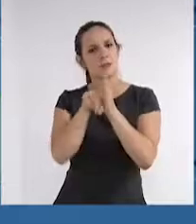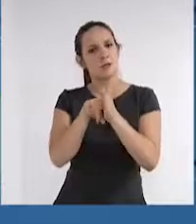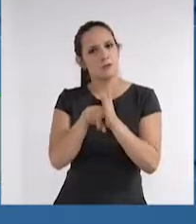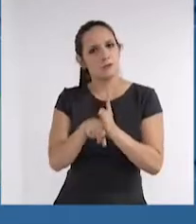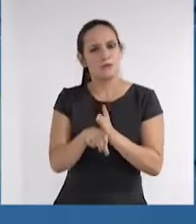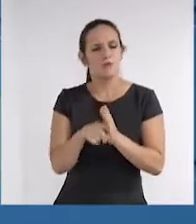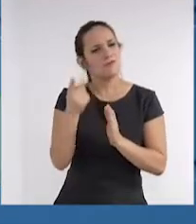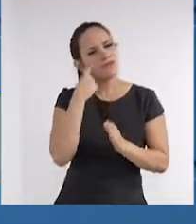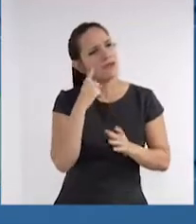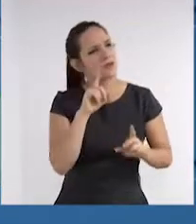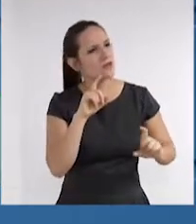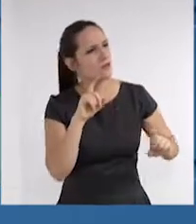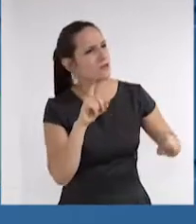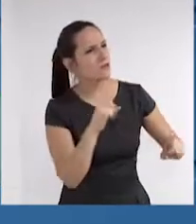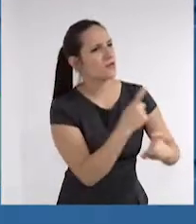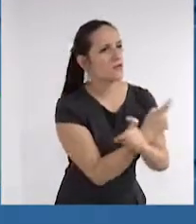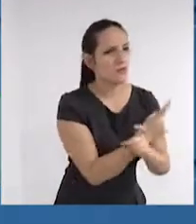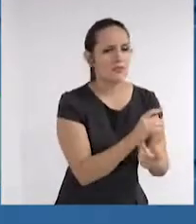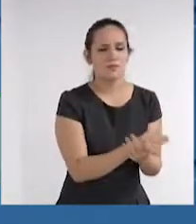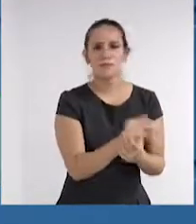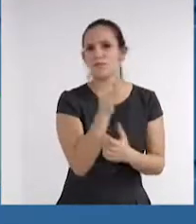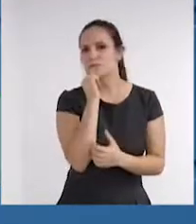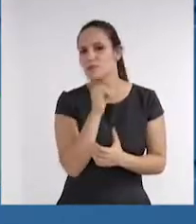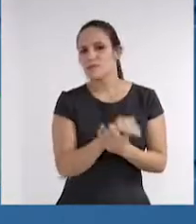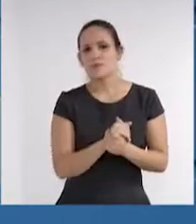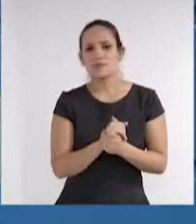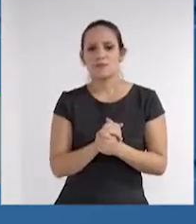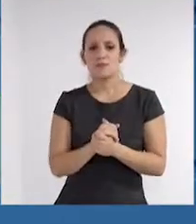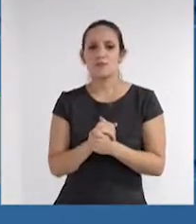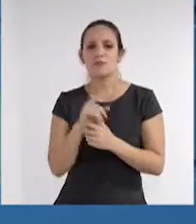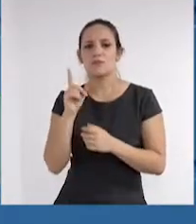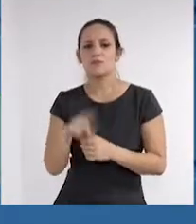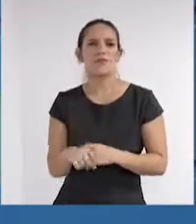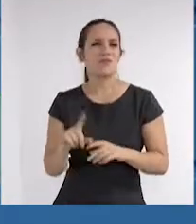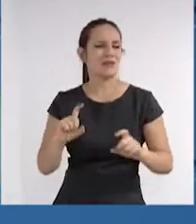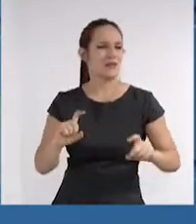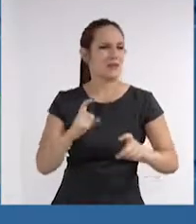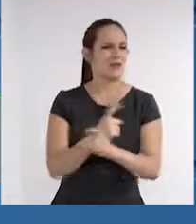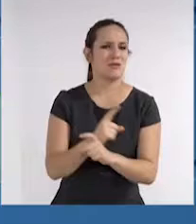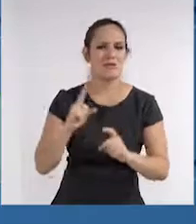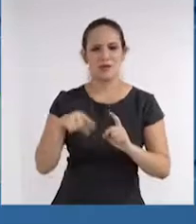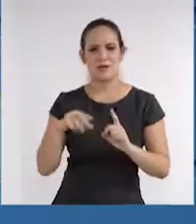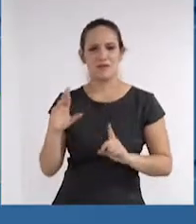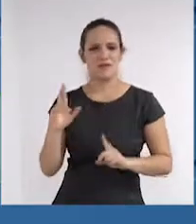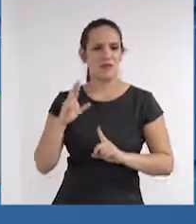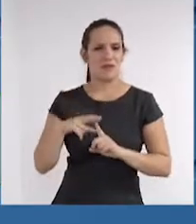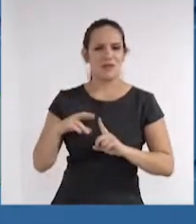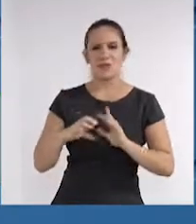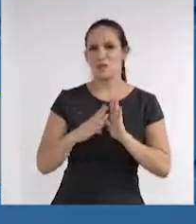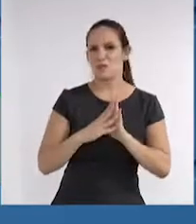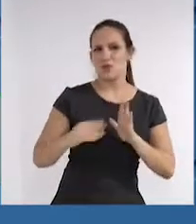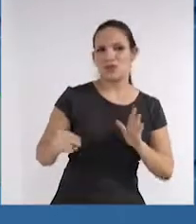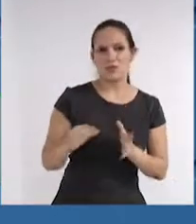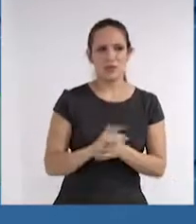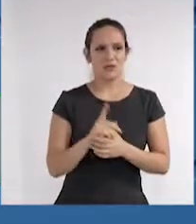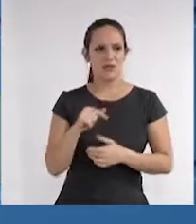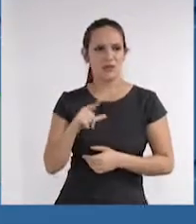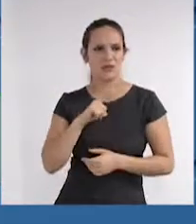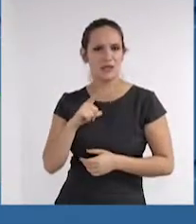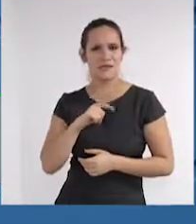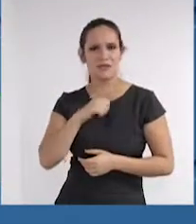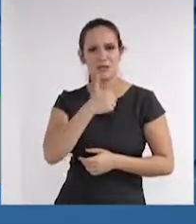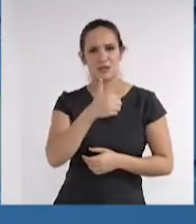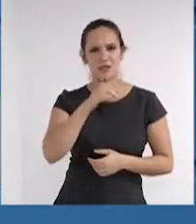gastou dinheiro nesse estado, o assentamento que mais era modelo, um assentamento com 25 mil hectares de irrigação feita